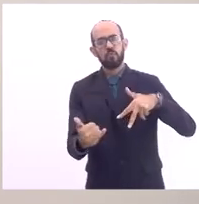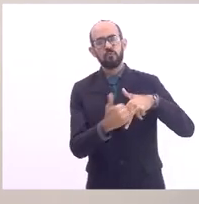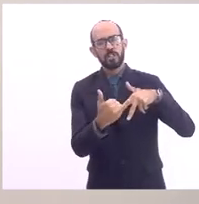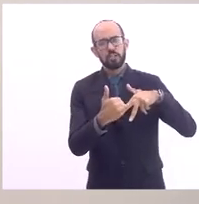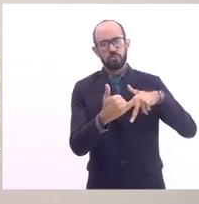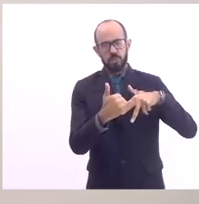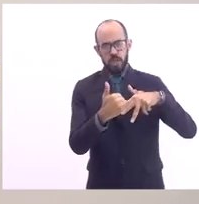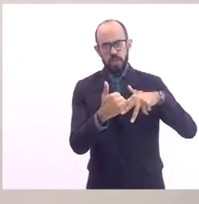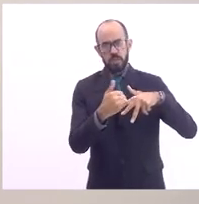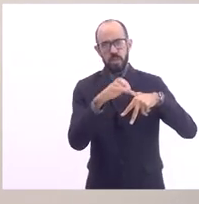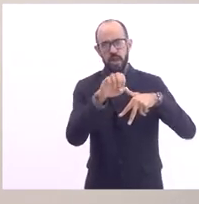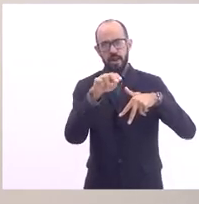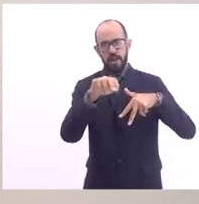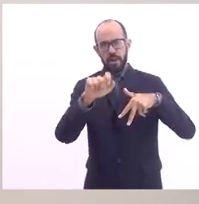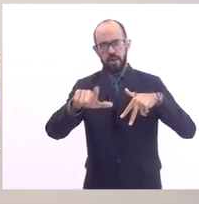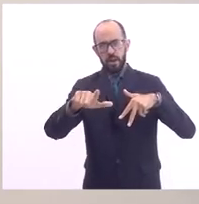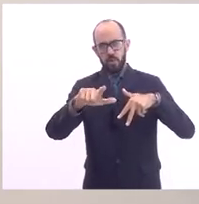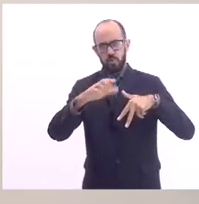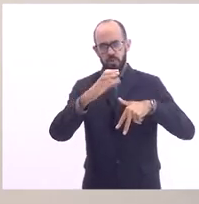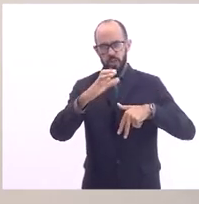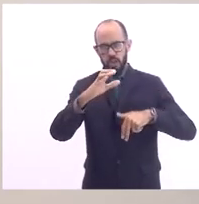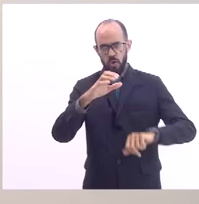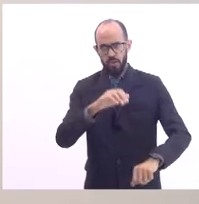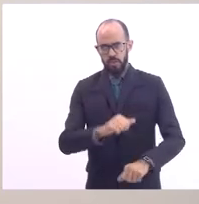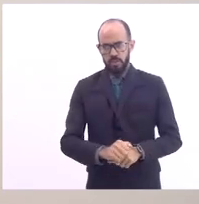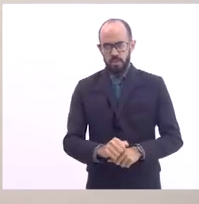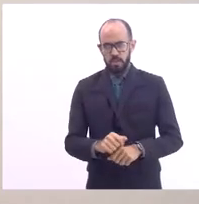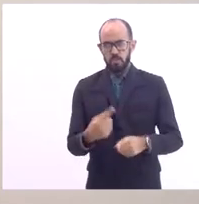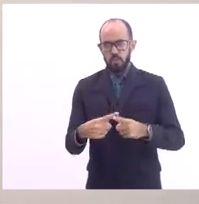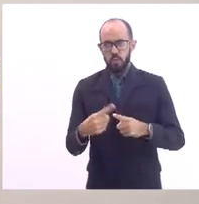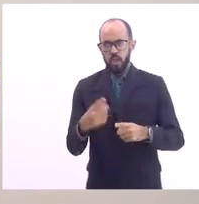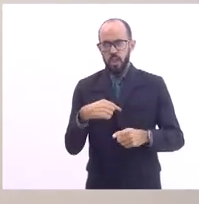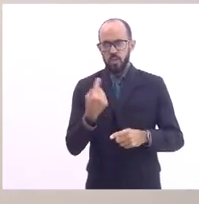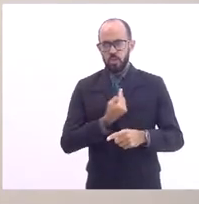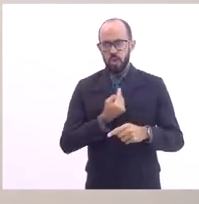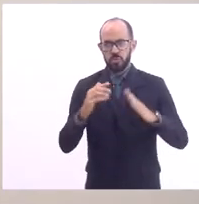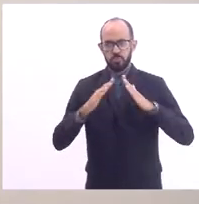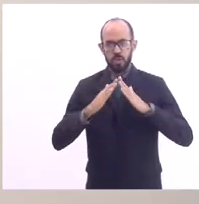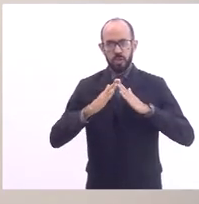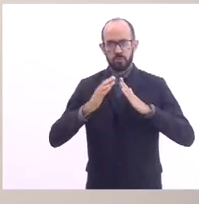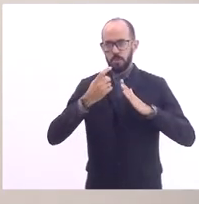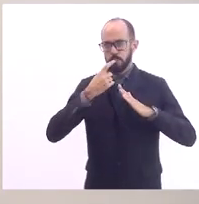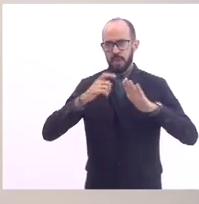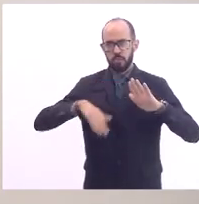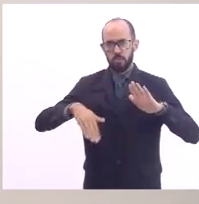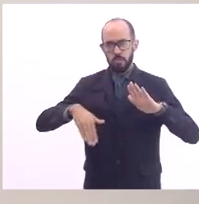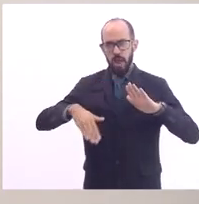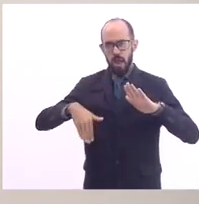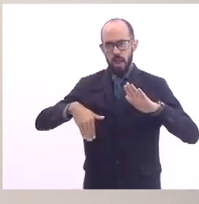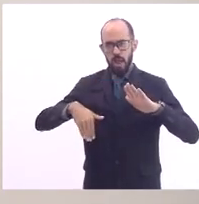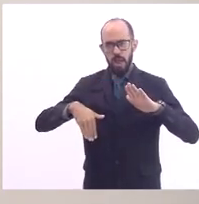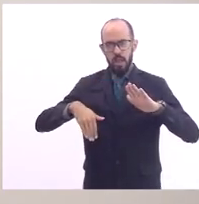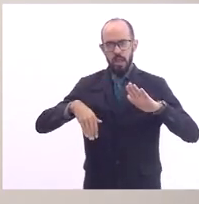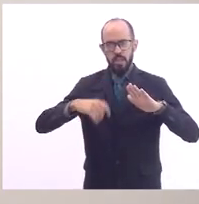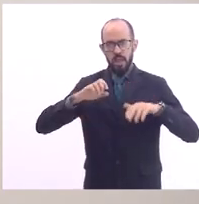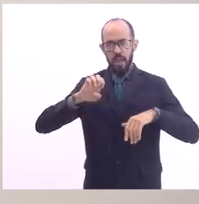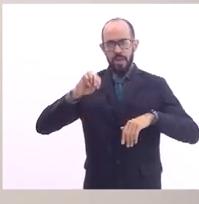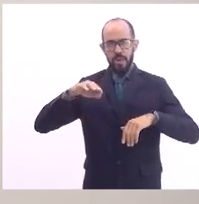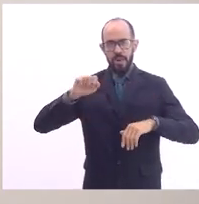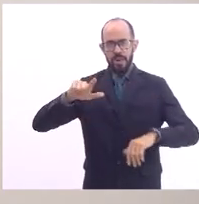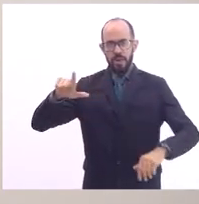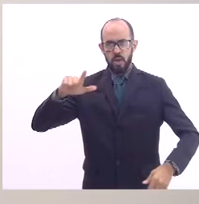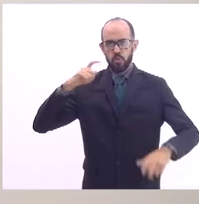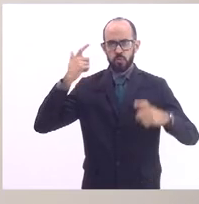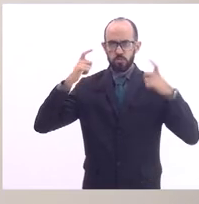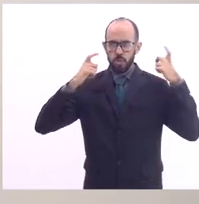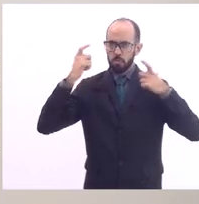Niterói. Por quê? Porque nós moramos numa região litorânea e a Enel não tem a preocupação